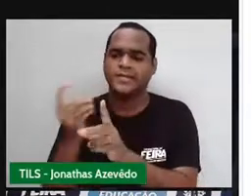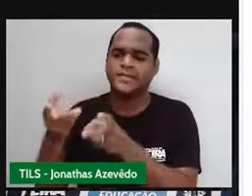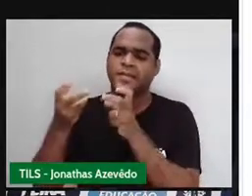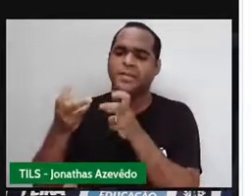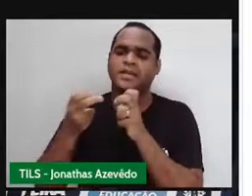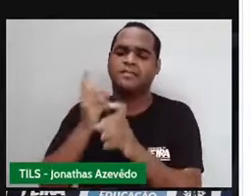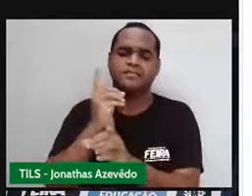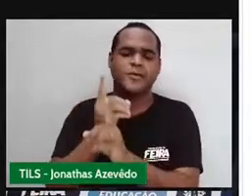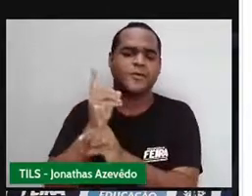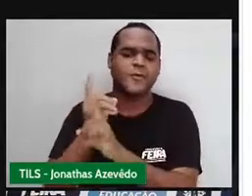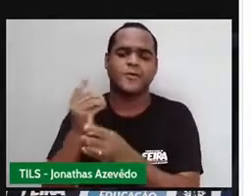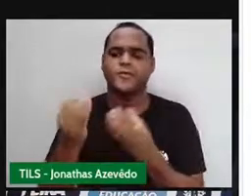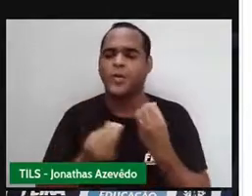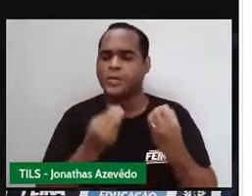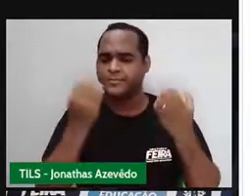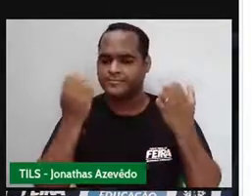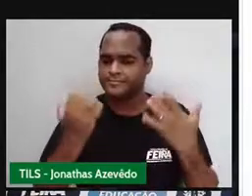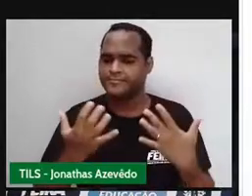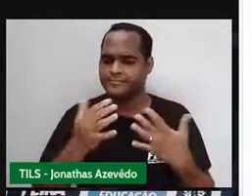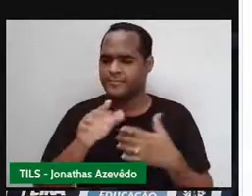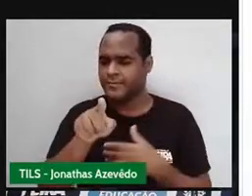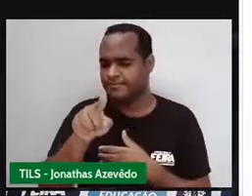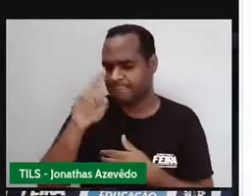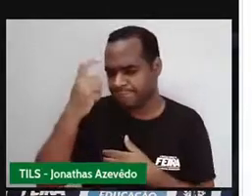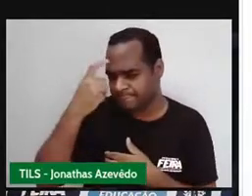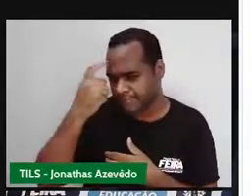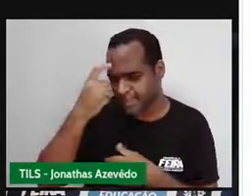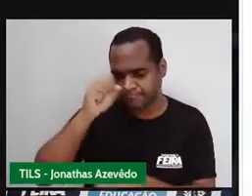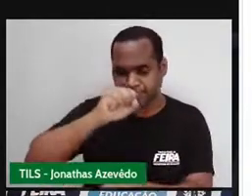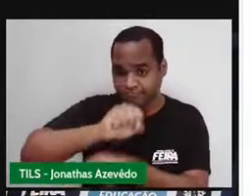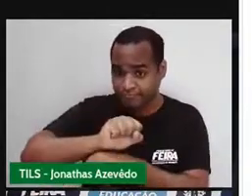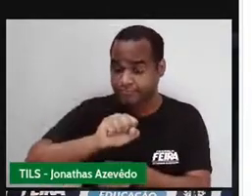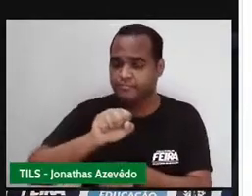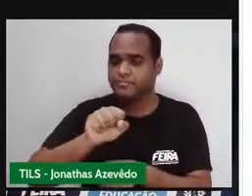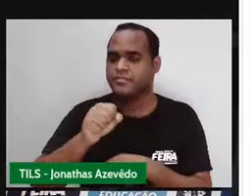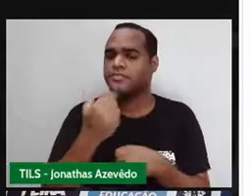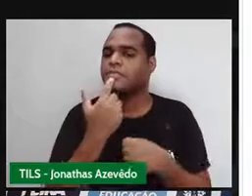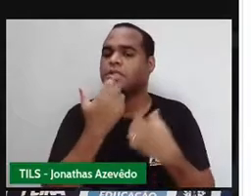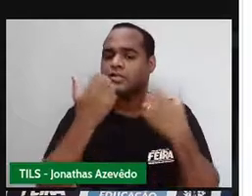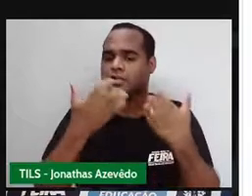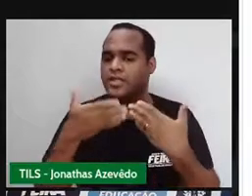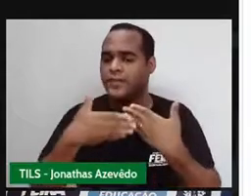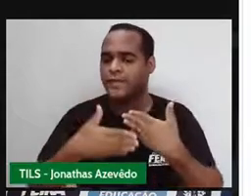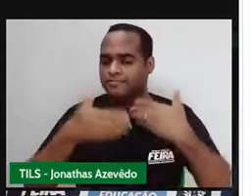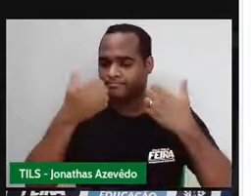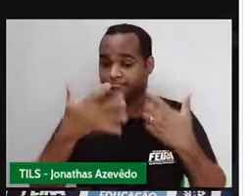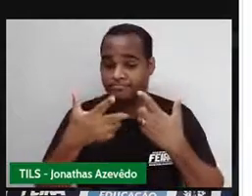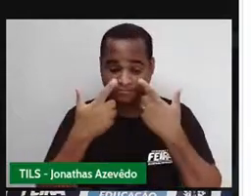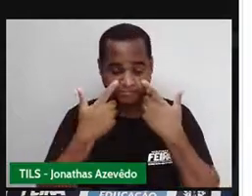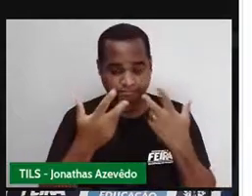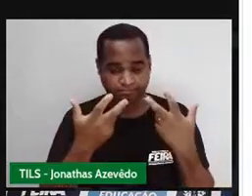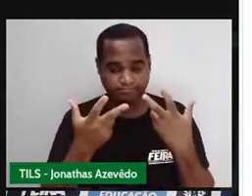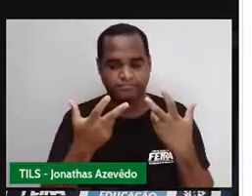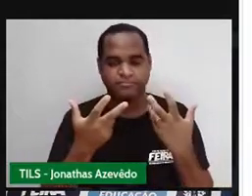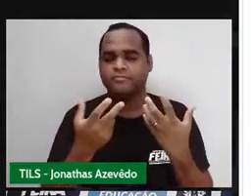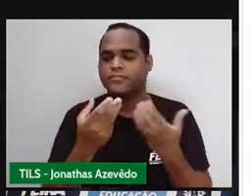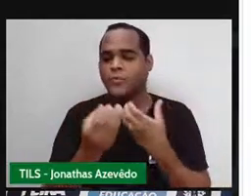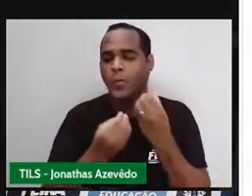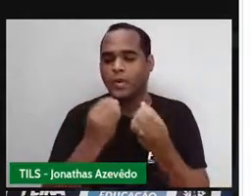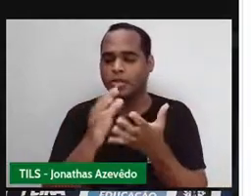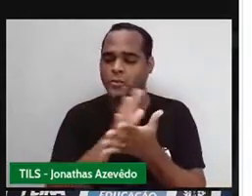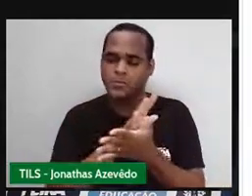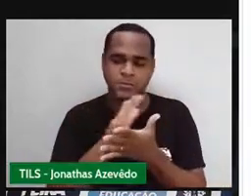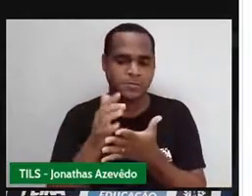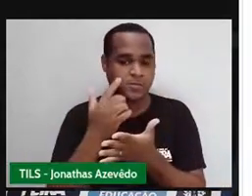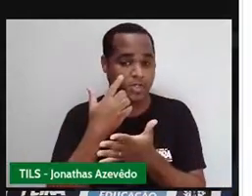isso porque para um pouquinho né E aí agora veja e em algum momento